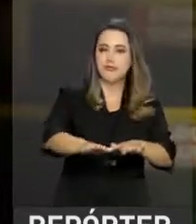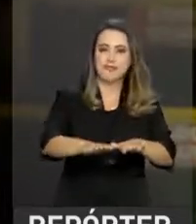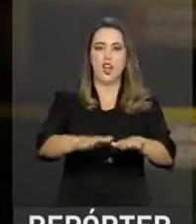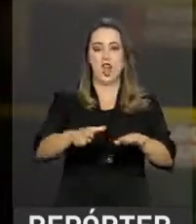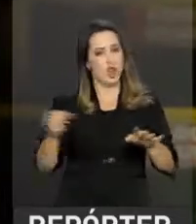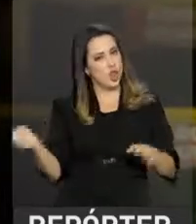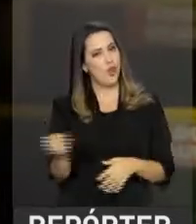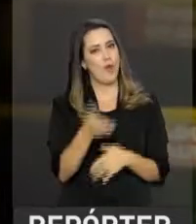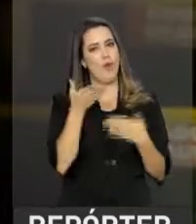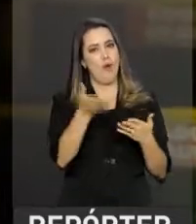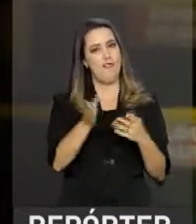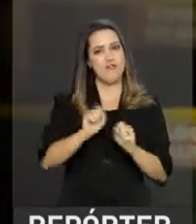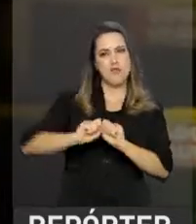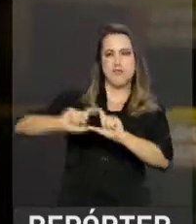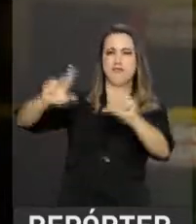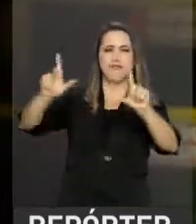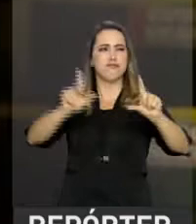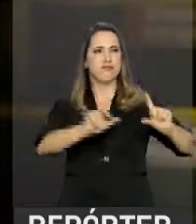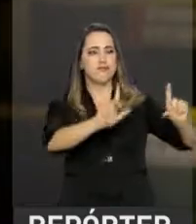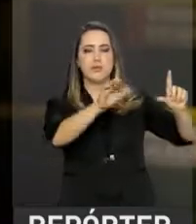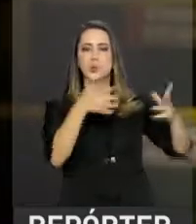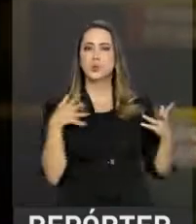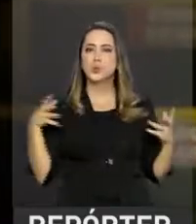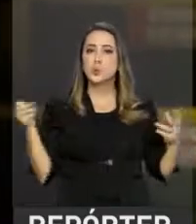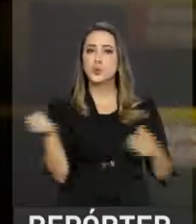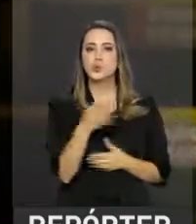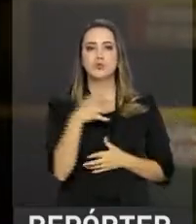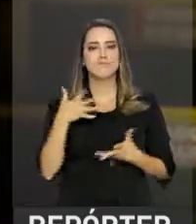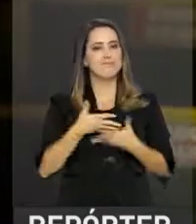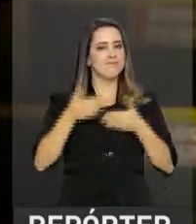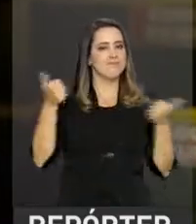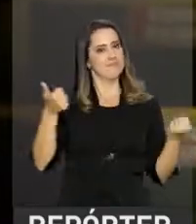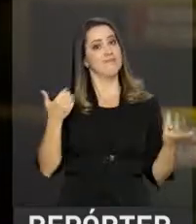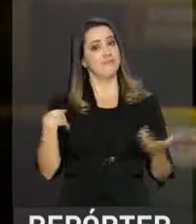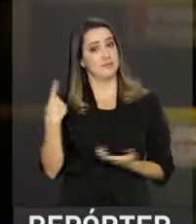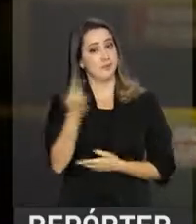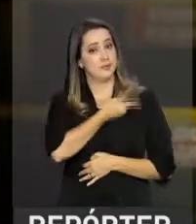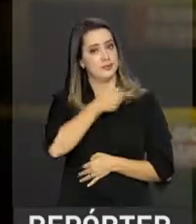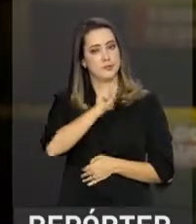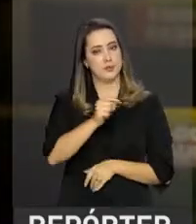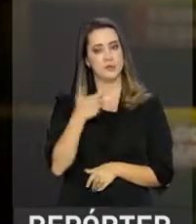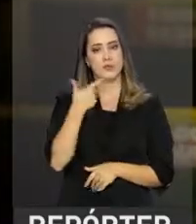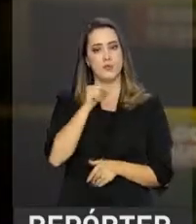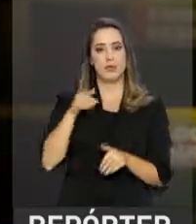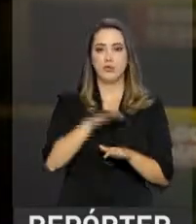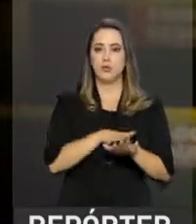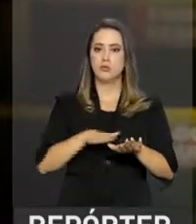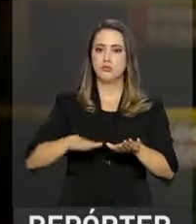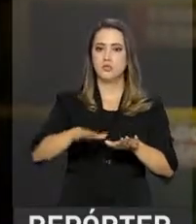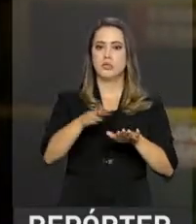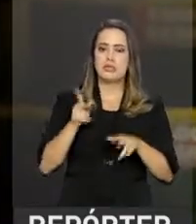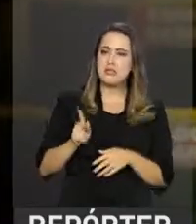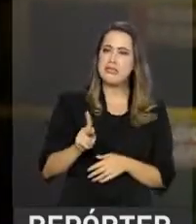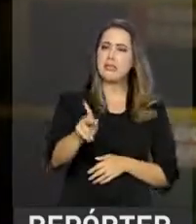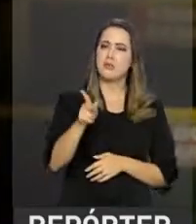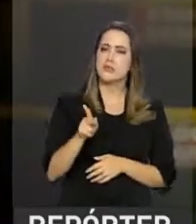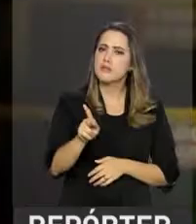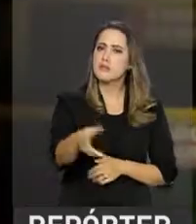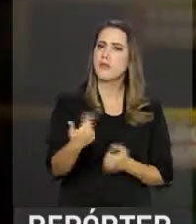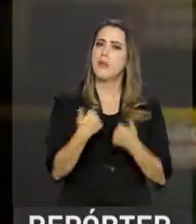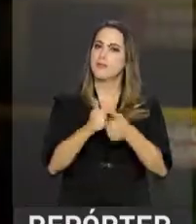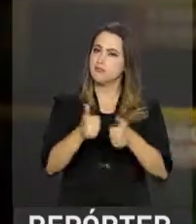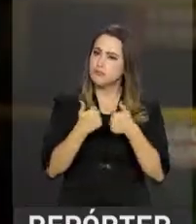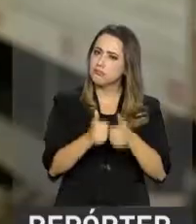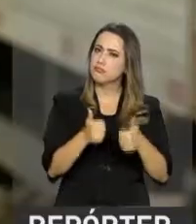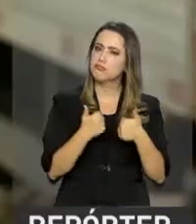tá? Tem sinalização, e aí melhorou bastante para a gente que trafega constantemente, né? Vem praticamente na